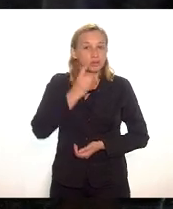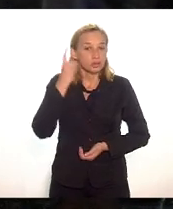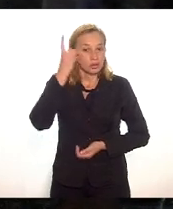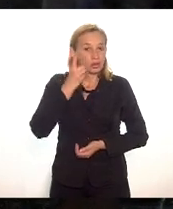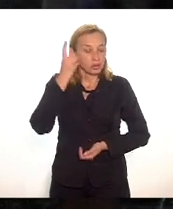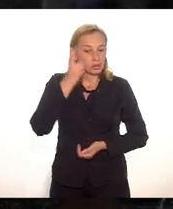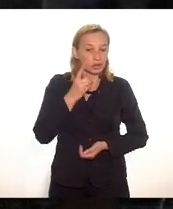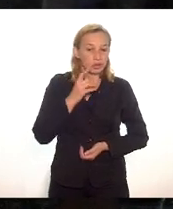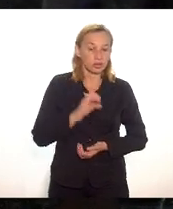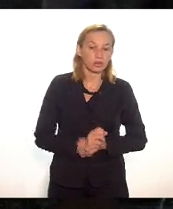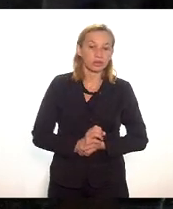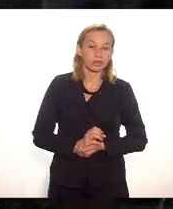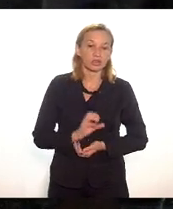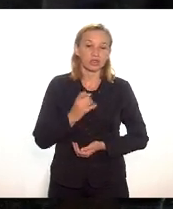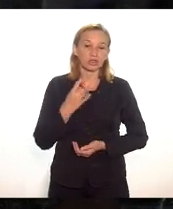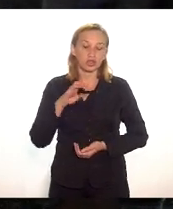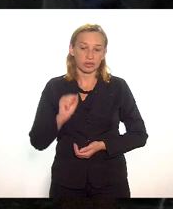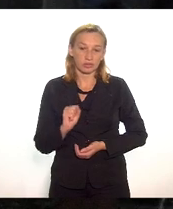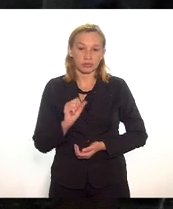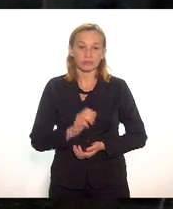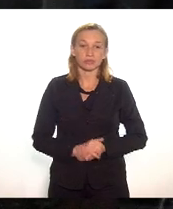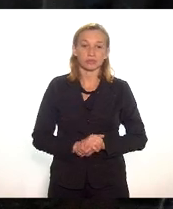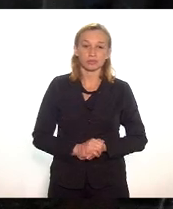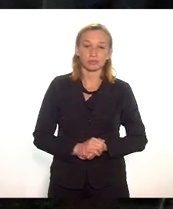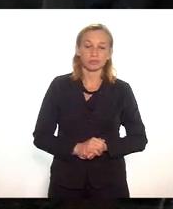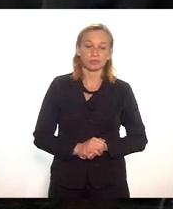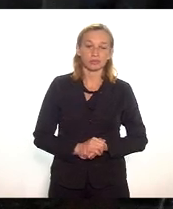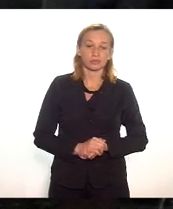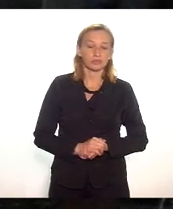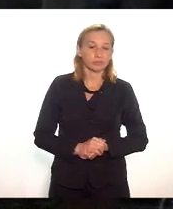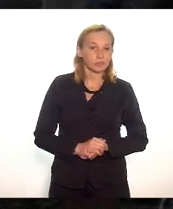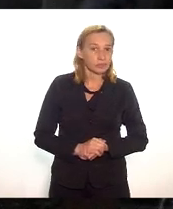Deputado Charles Batista.